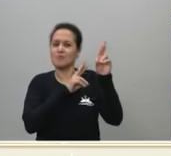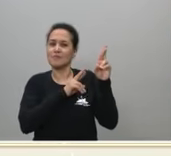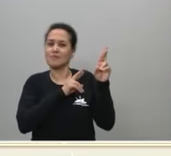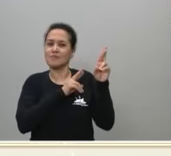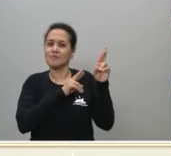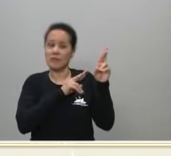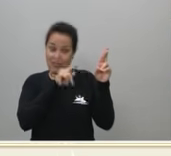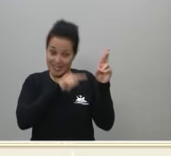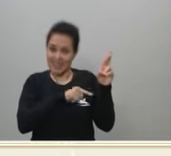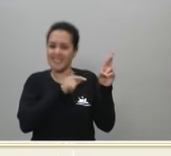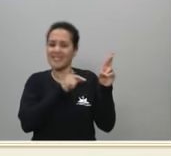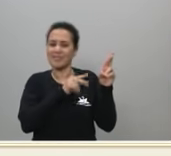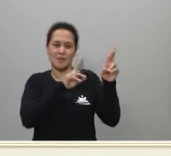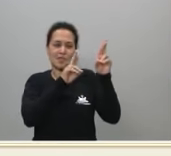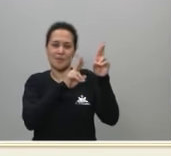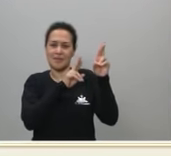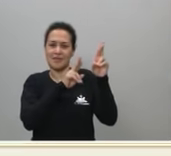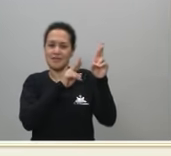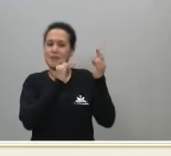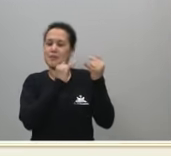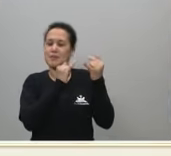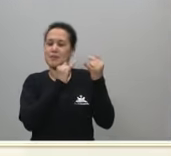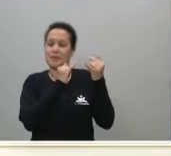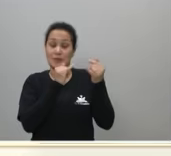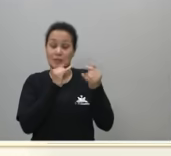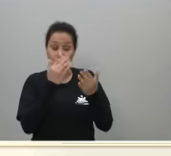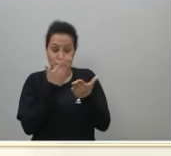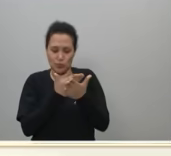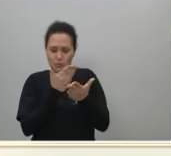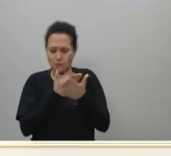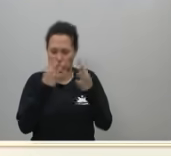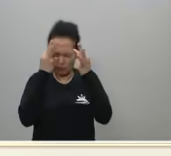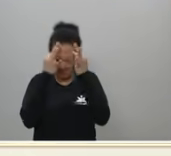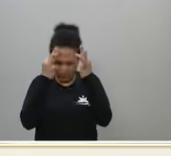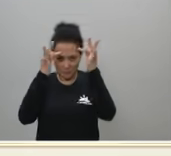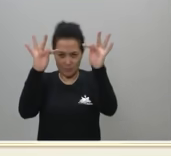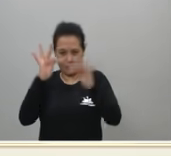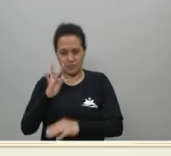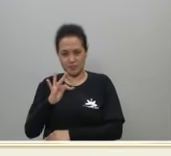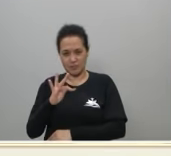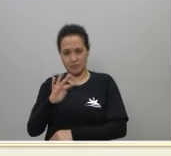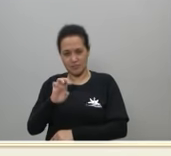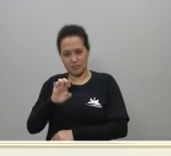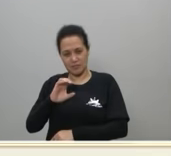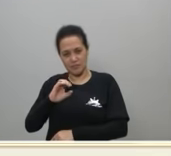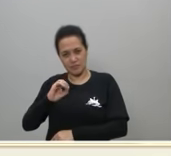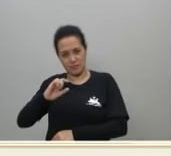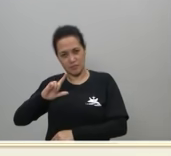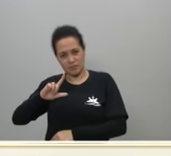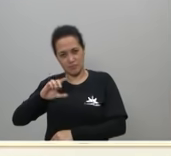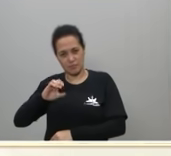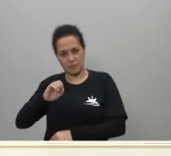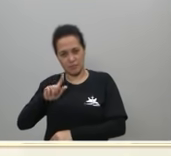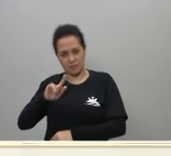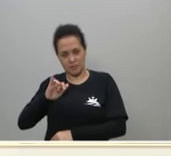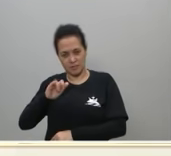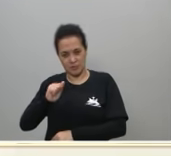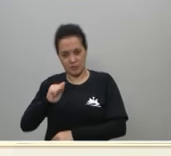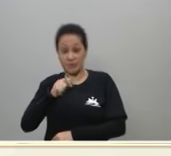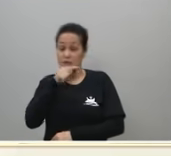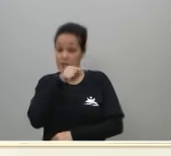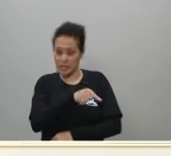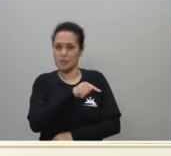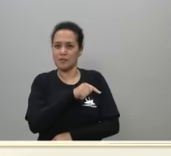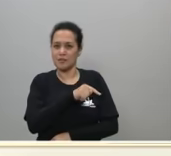a esperança. E aqui, meus irmãos, nós precisamos do Espírito Santo. A caridade